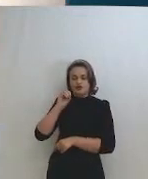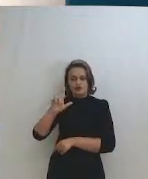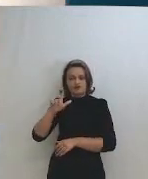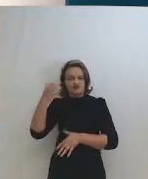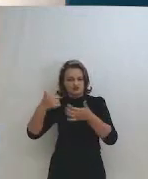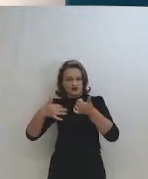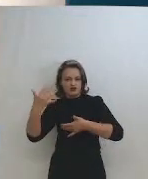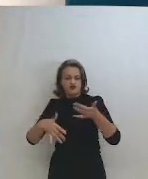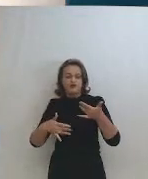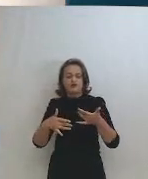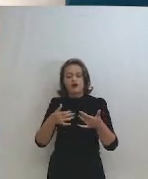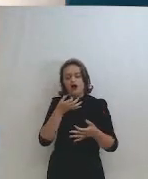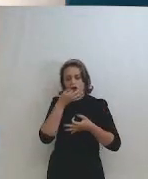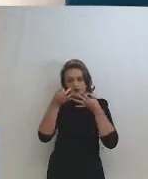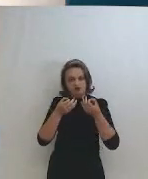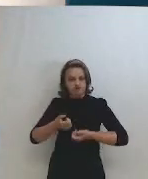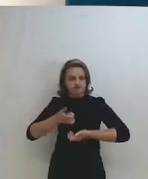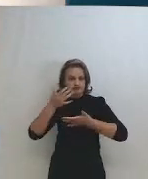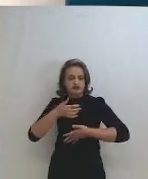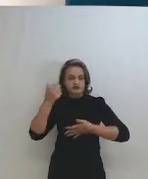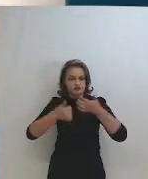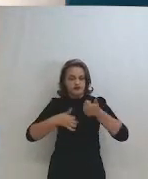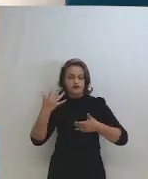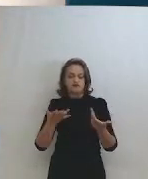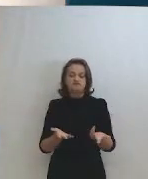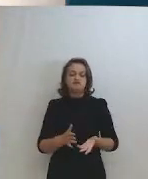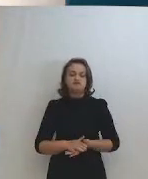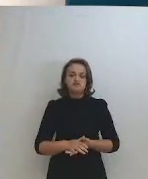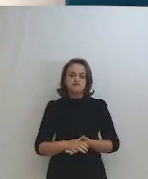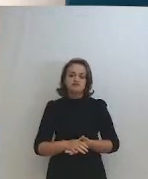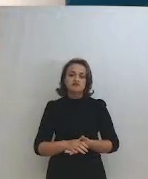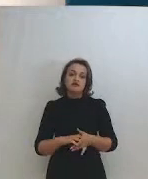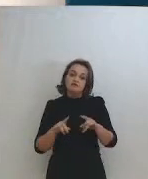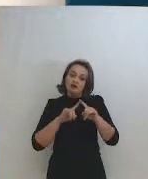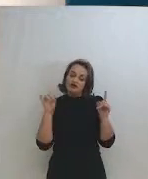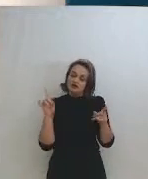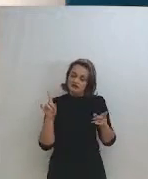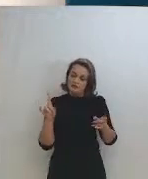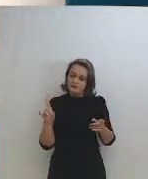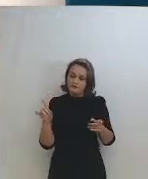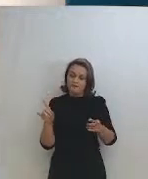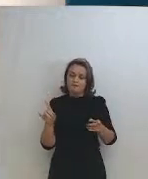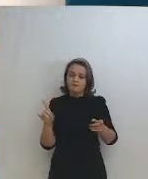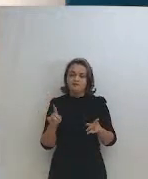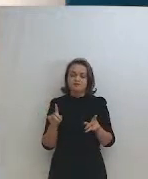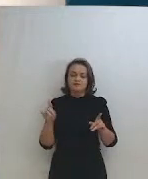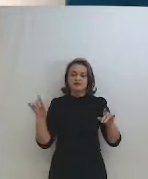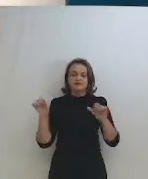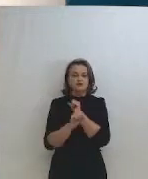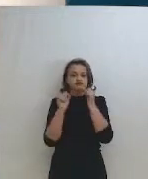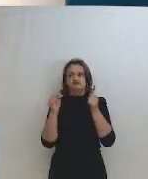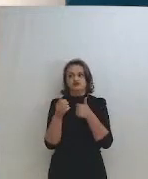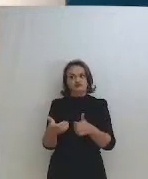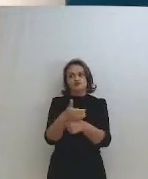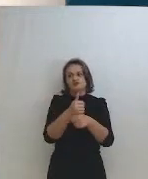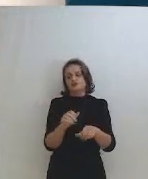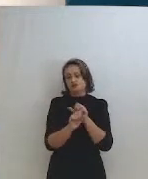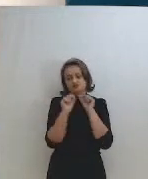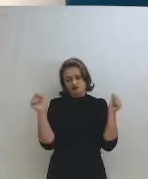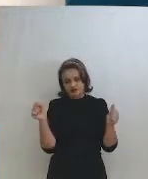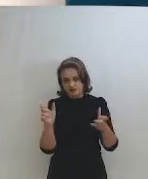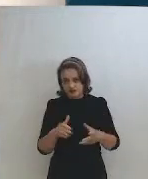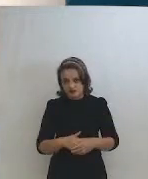magistrada. Então, mas impossível a substituição, eu estou votando no sentido